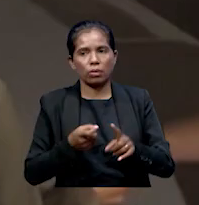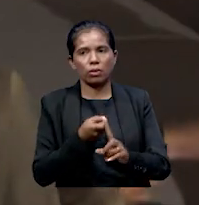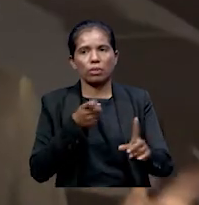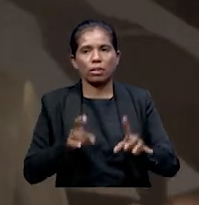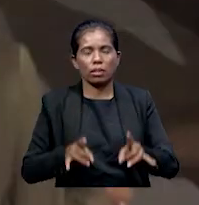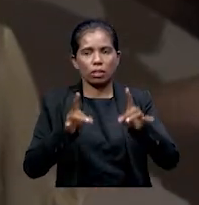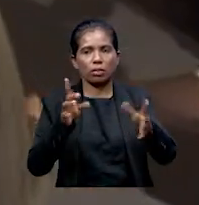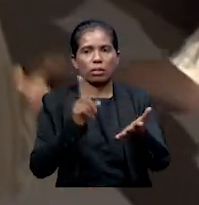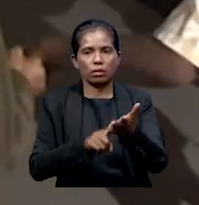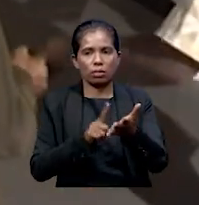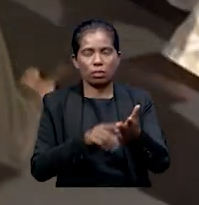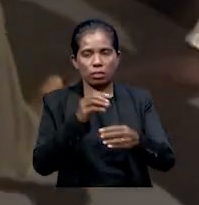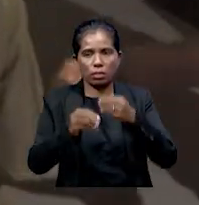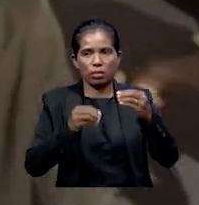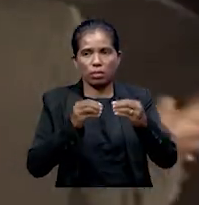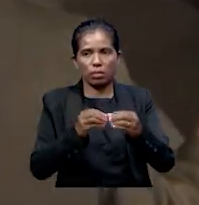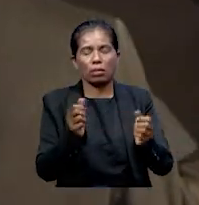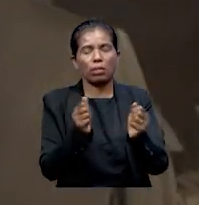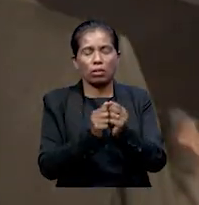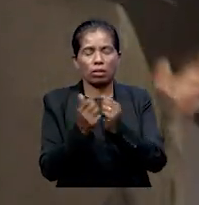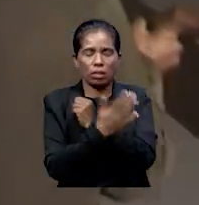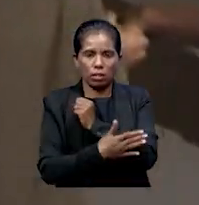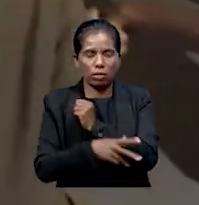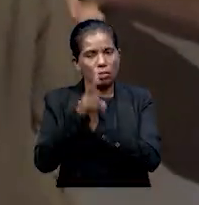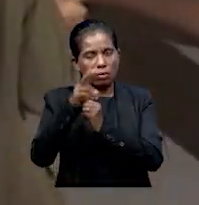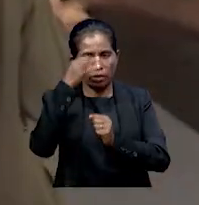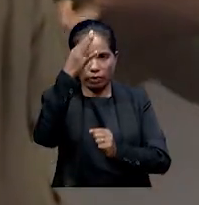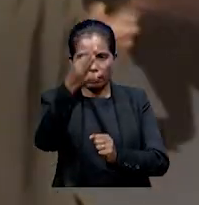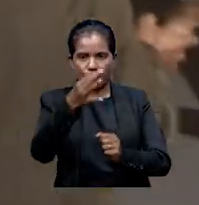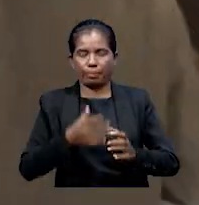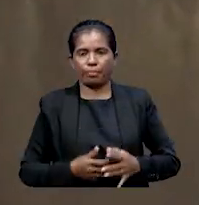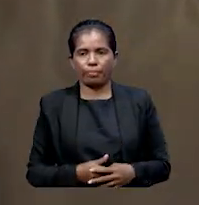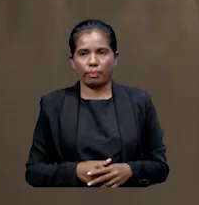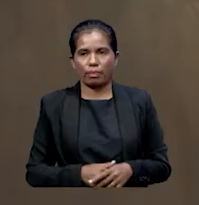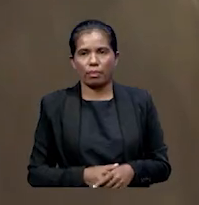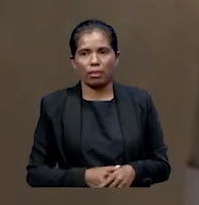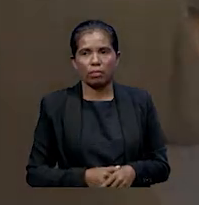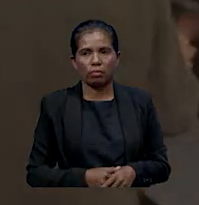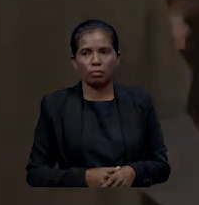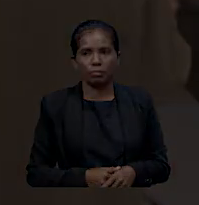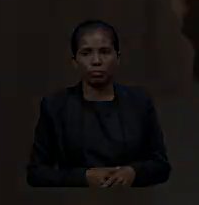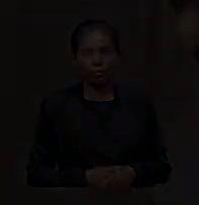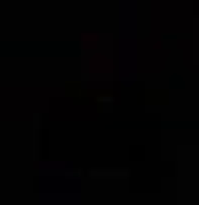de discute relação bilateral entre Rai Ruane e o futuro. Equipo cobertura, GMN.